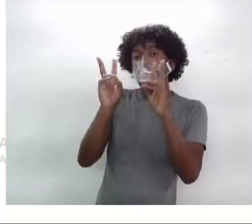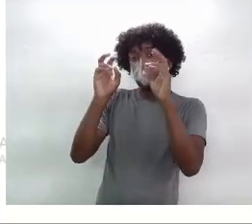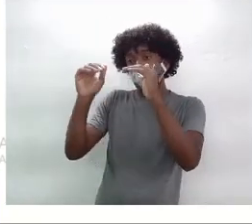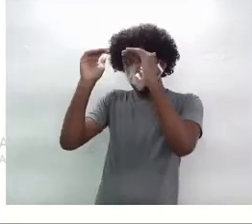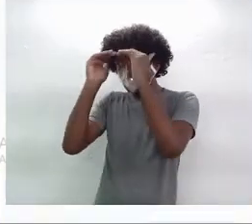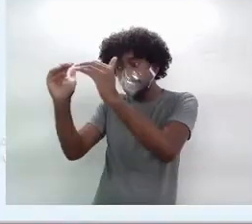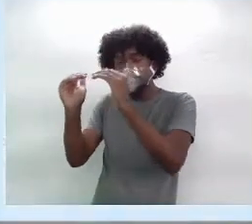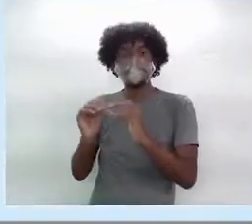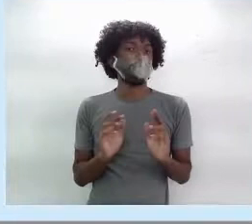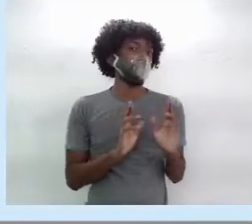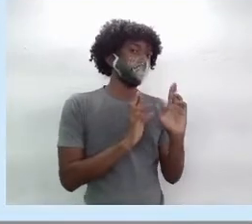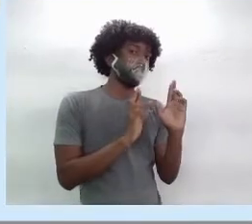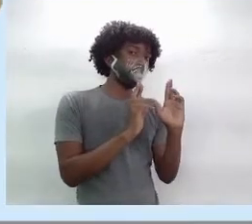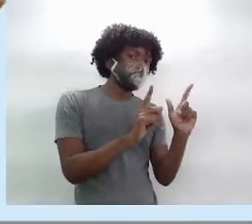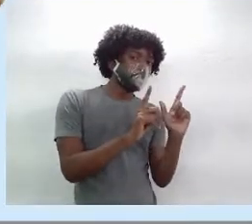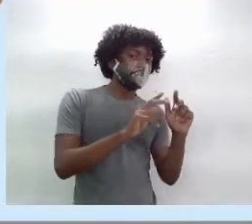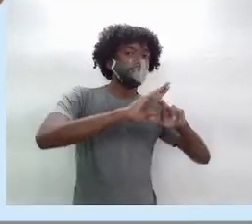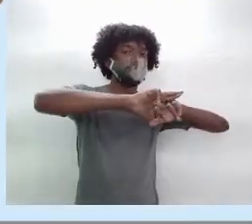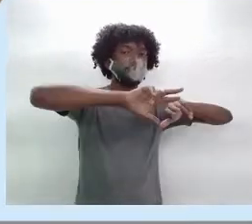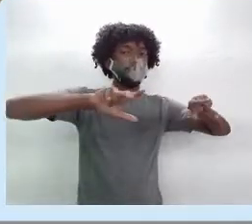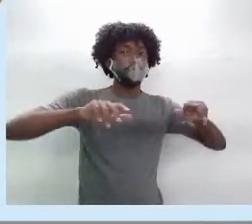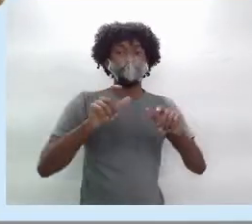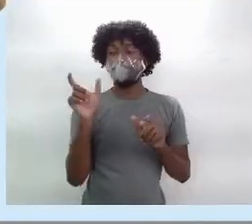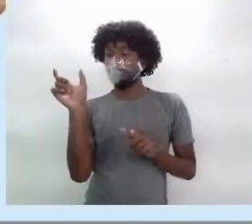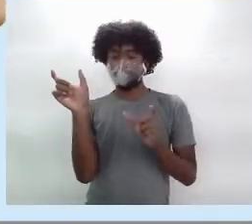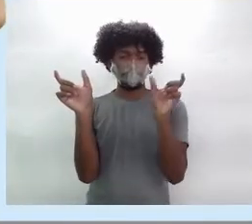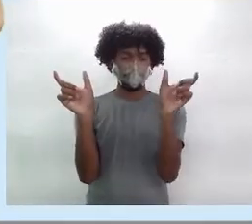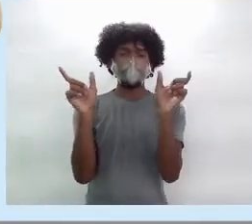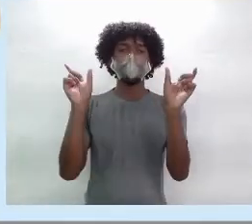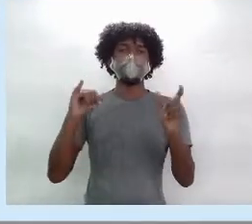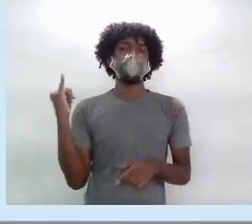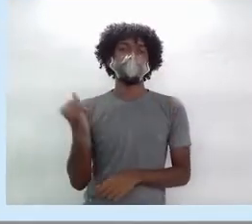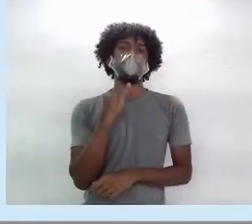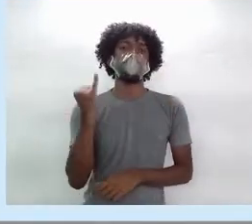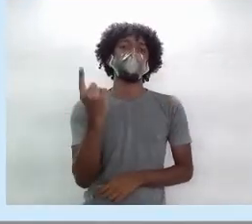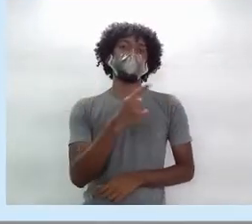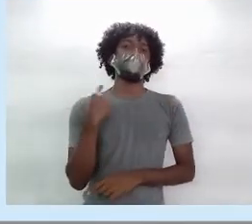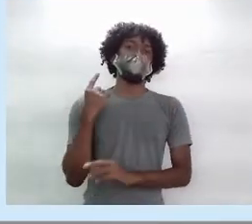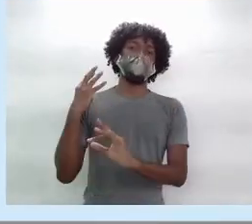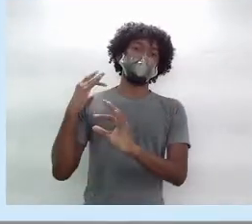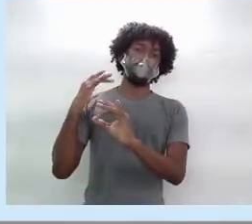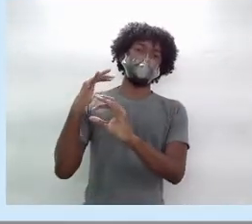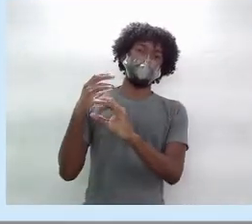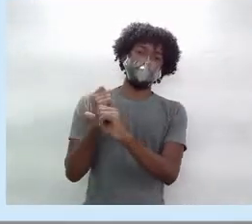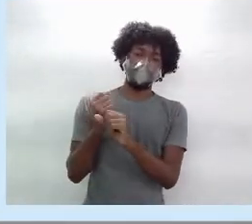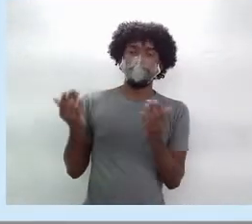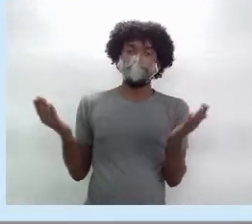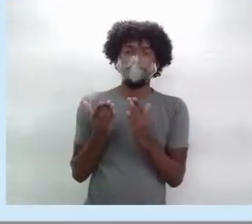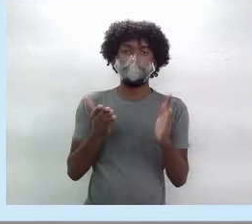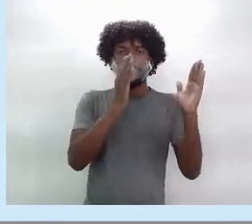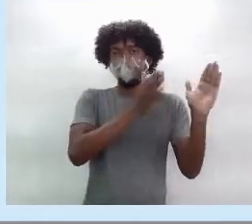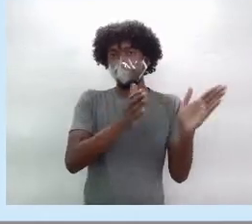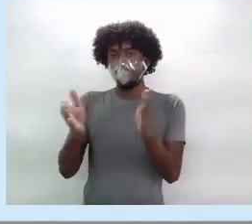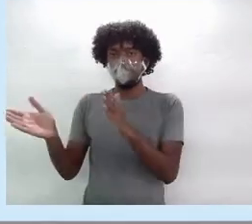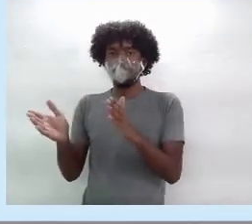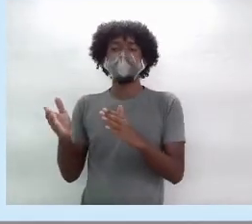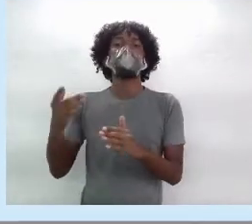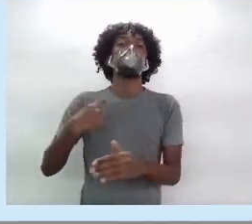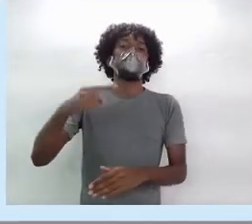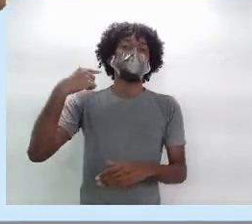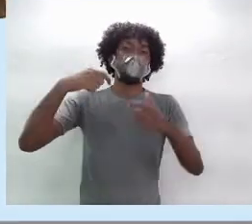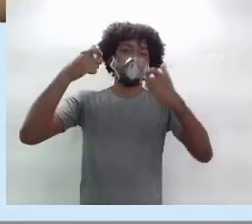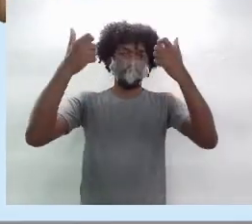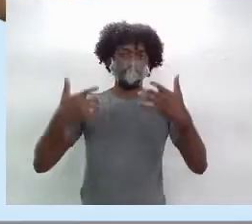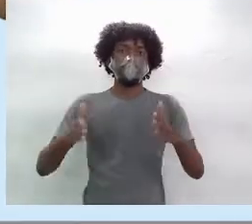Duas palavras que foram primordiais em toda a nossa caminhada nesta série. Como eu já falei,